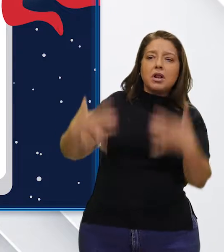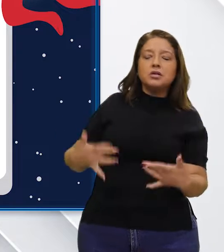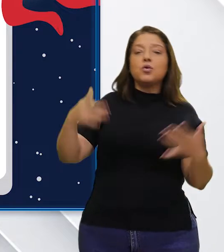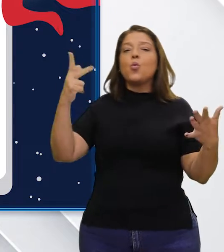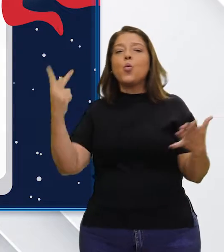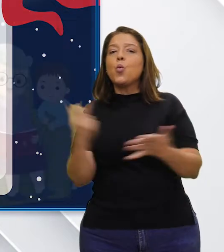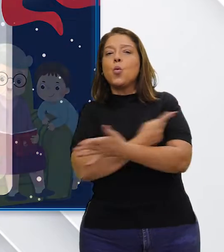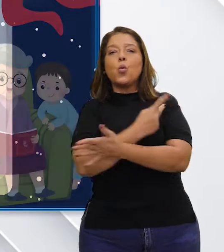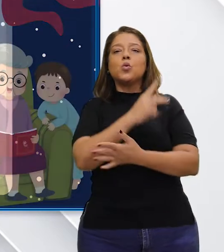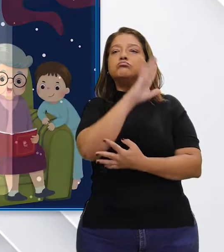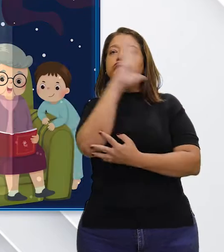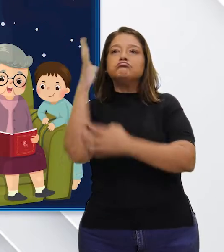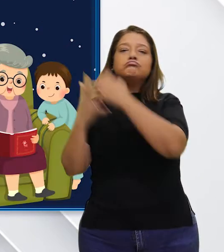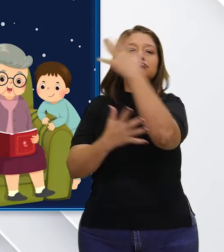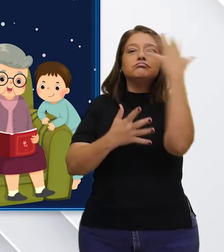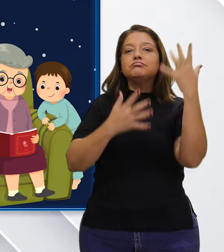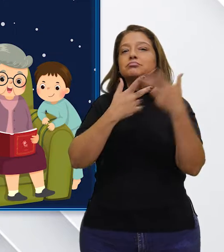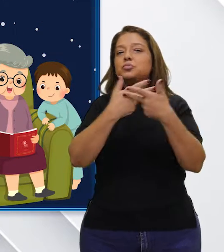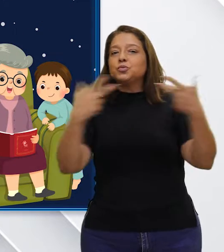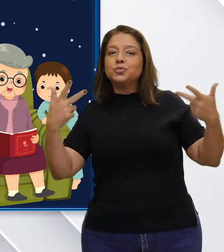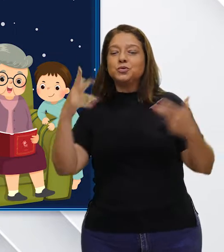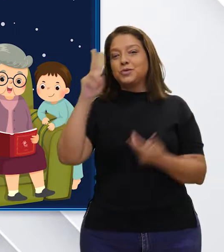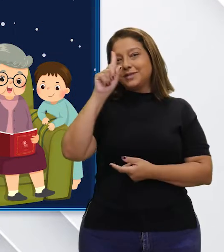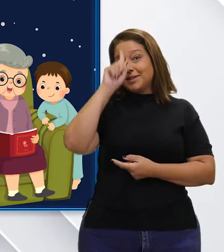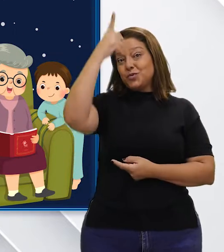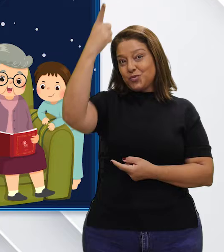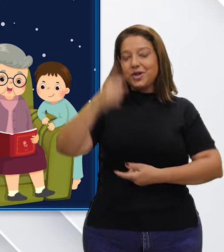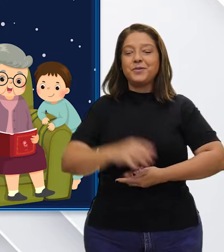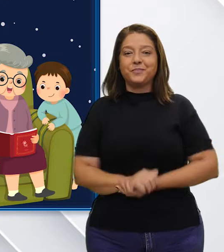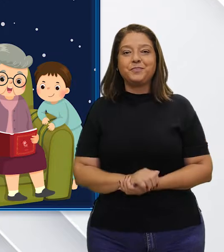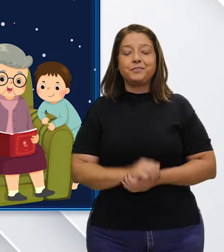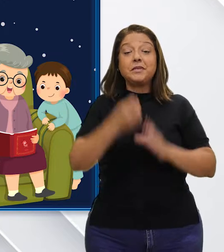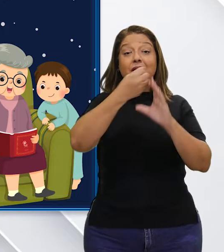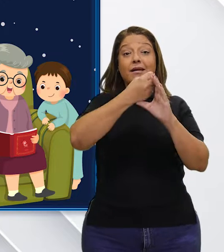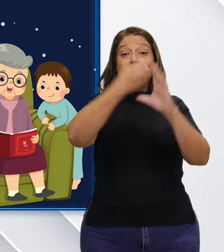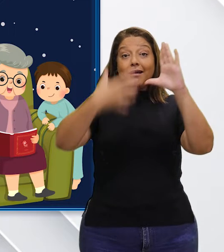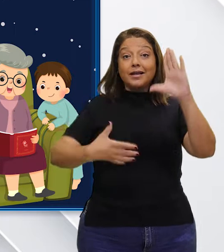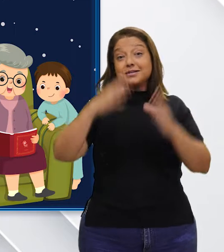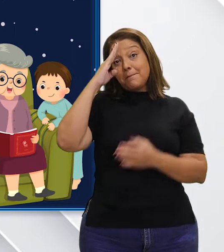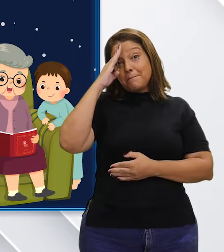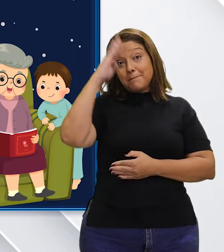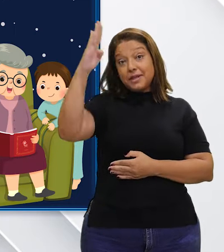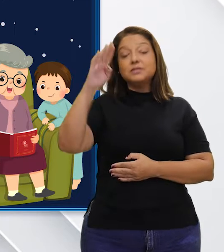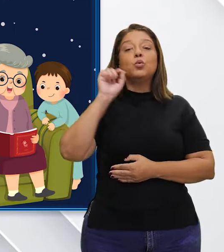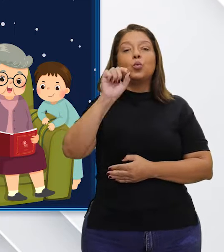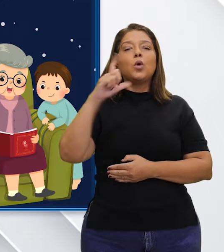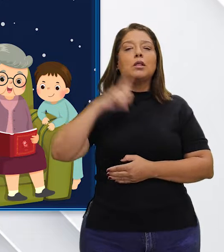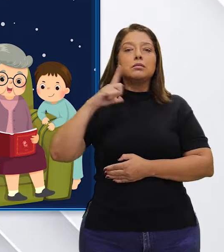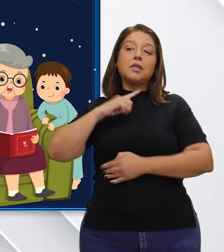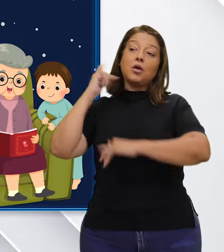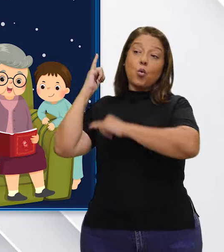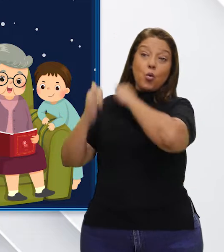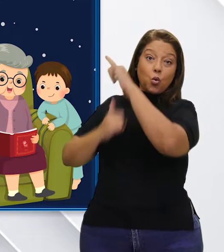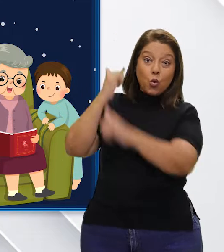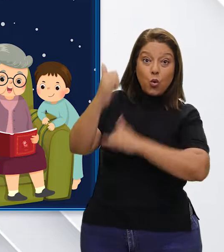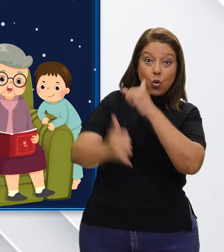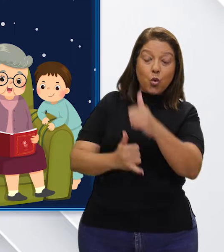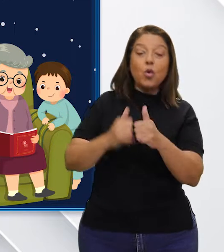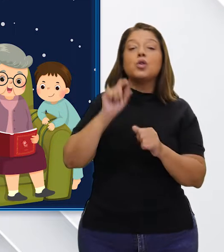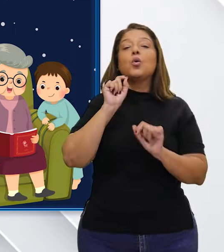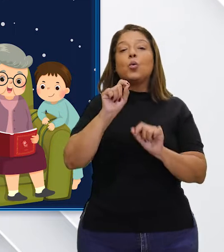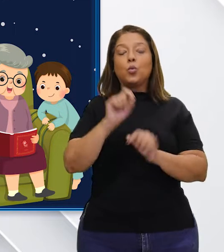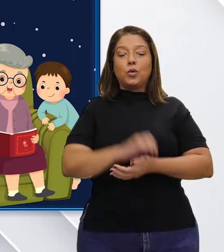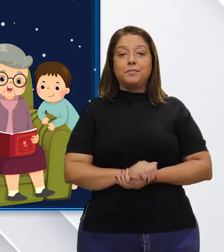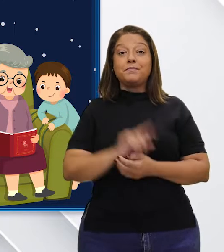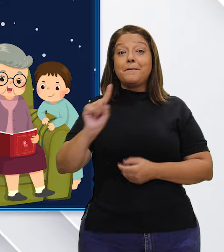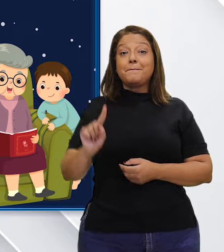de fenômenos naturais. As características principais contidas nas lendas